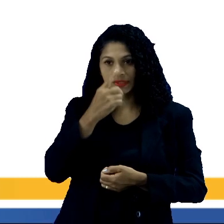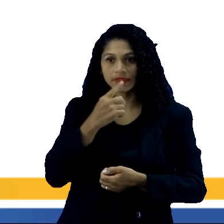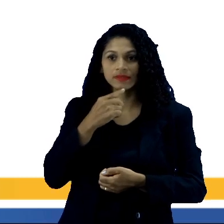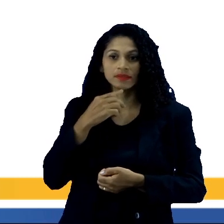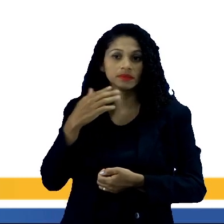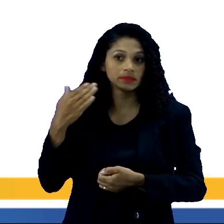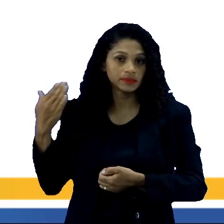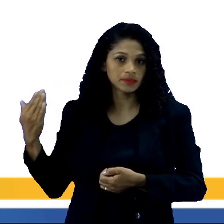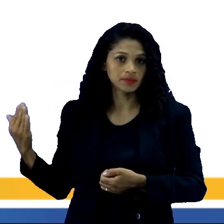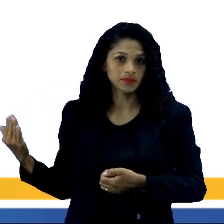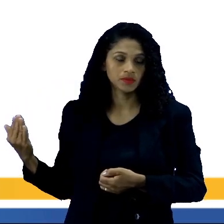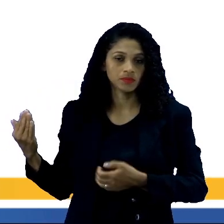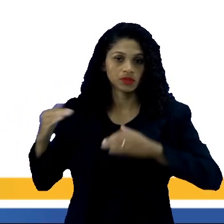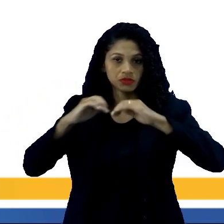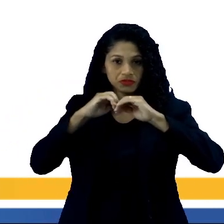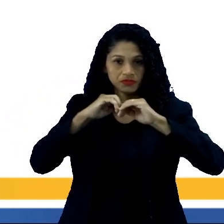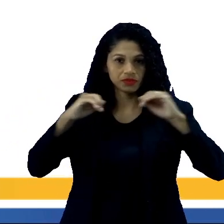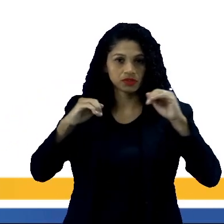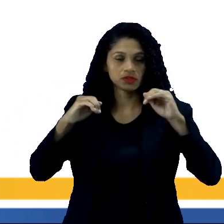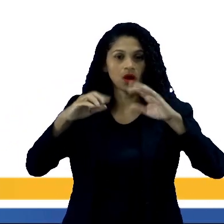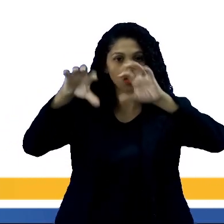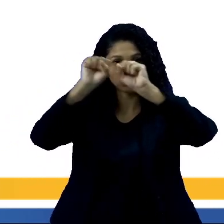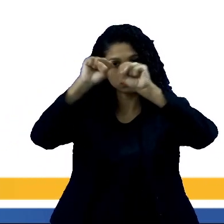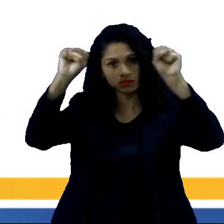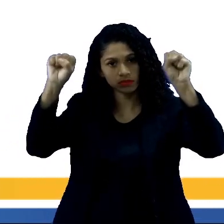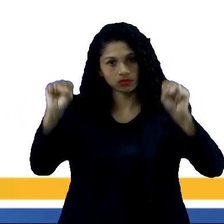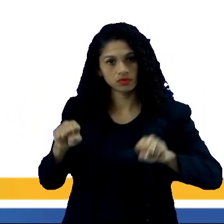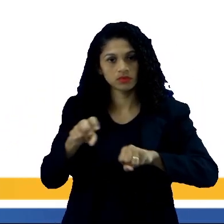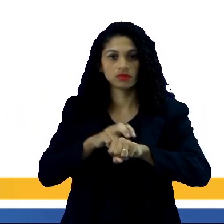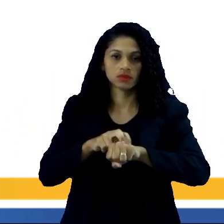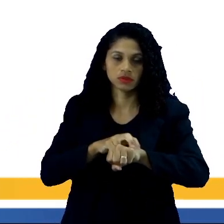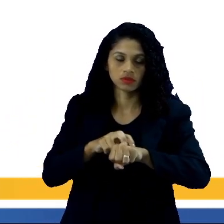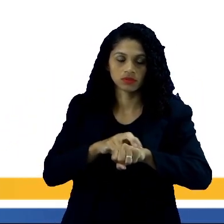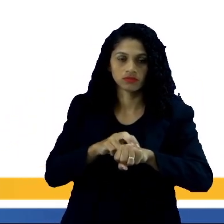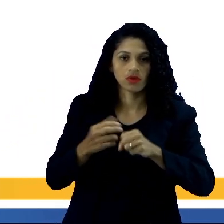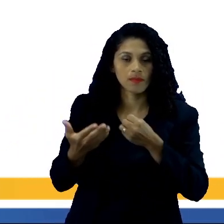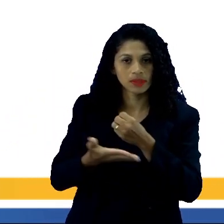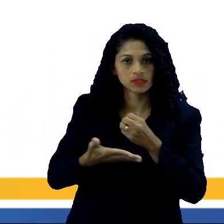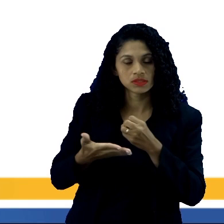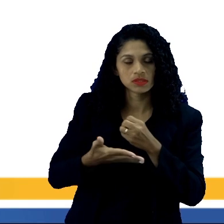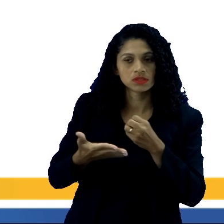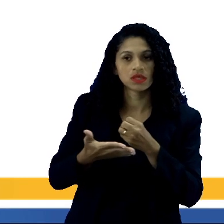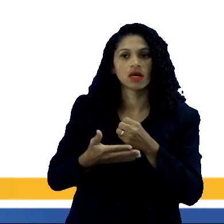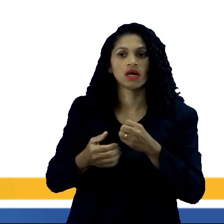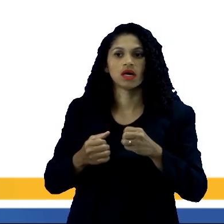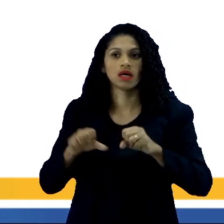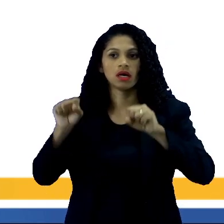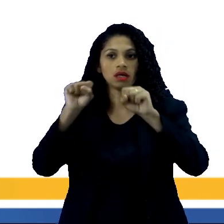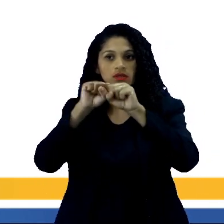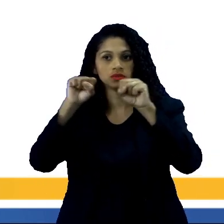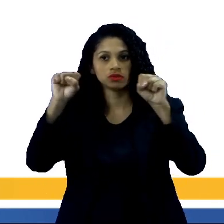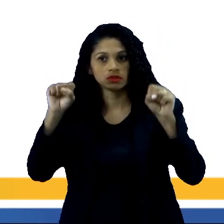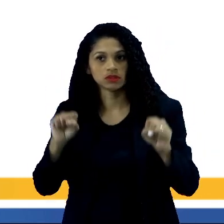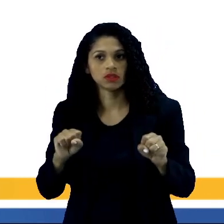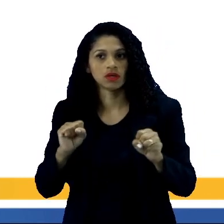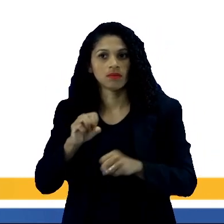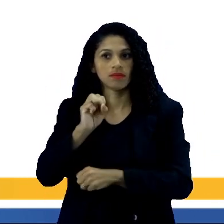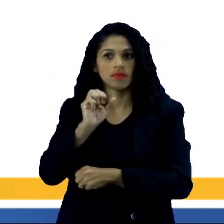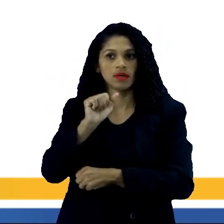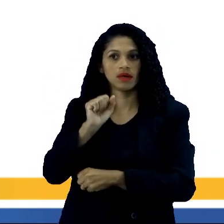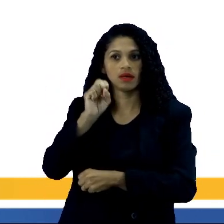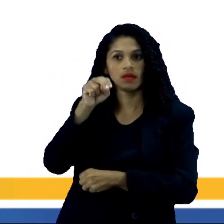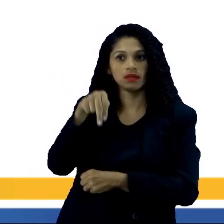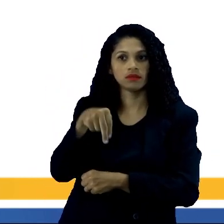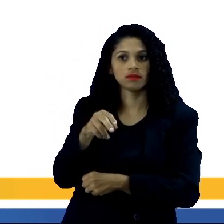nossa divisão do sistema nervoso, com base nos critérios anatômicos, como a gente enxerga, né, a nossa divisão,